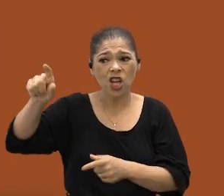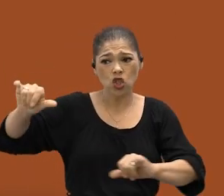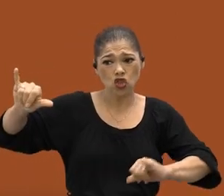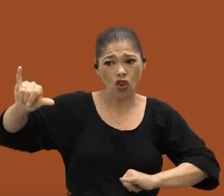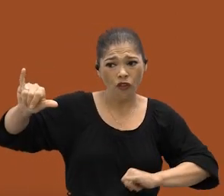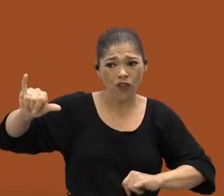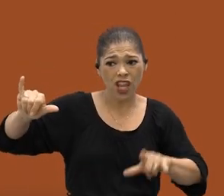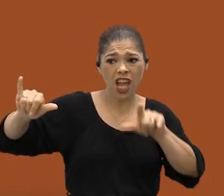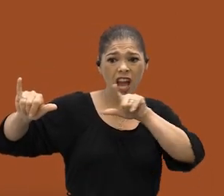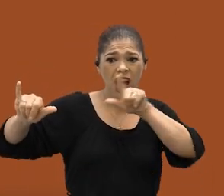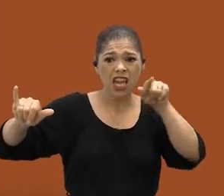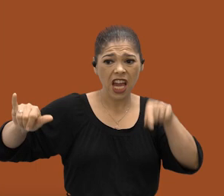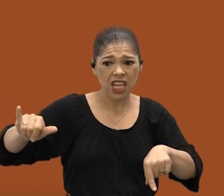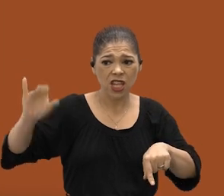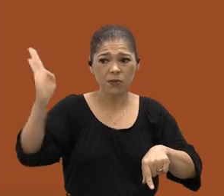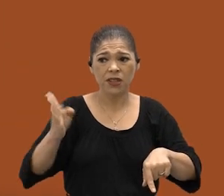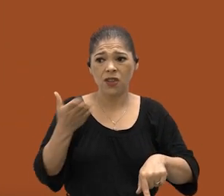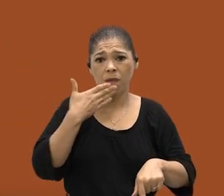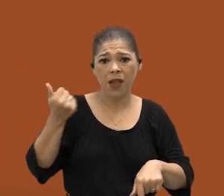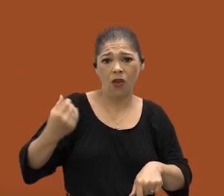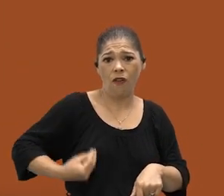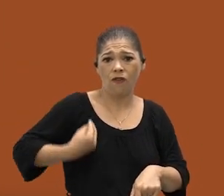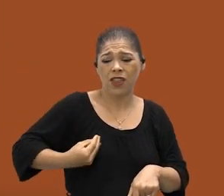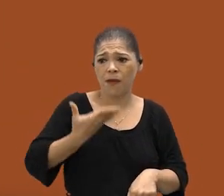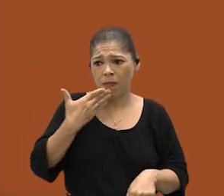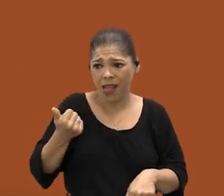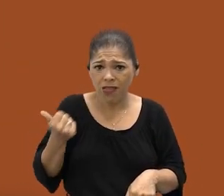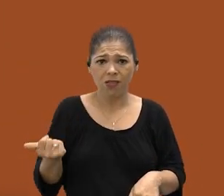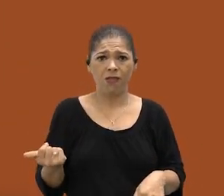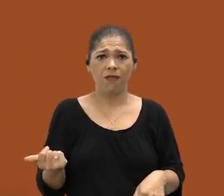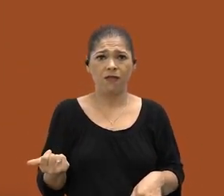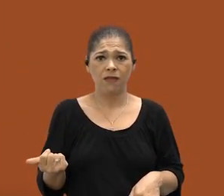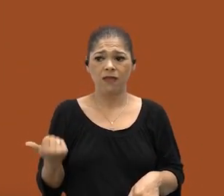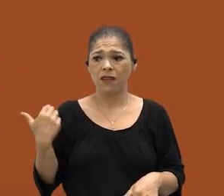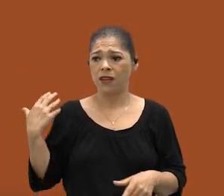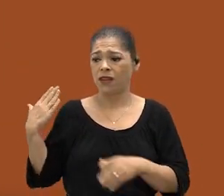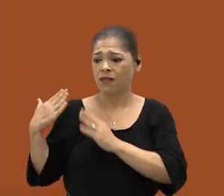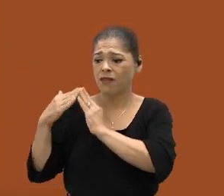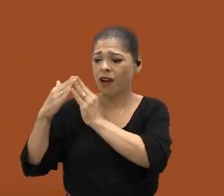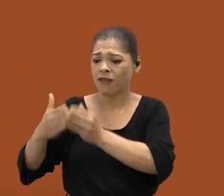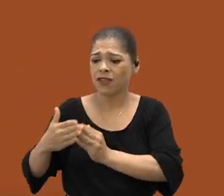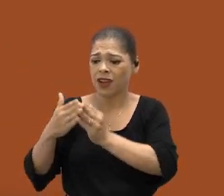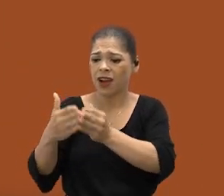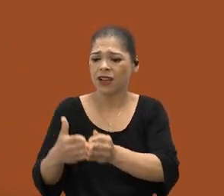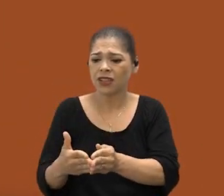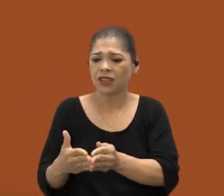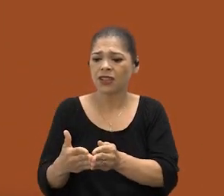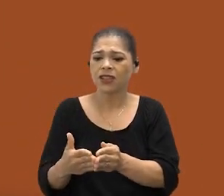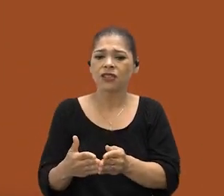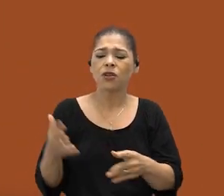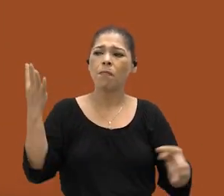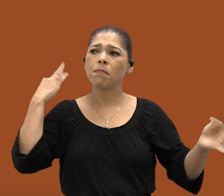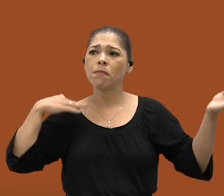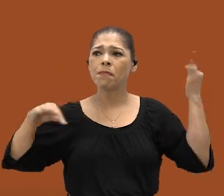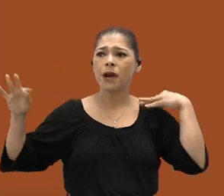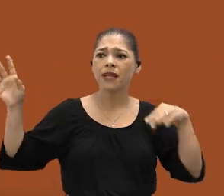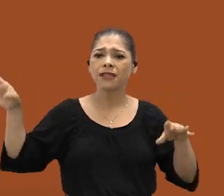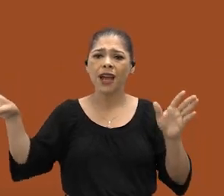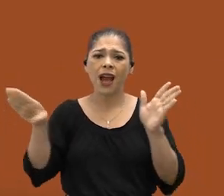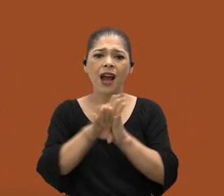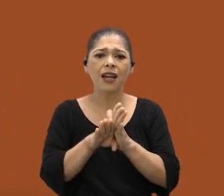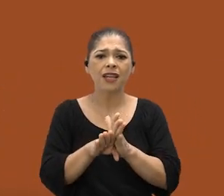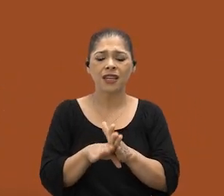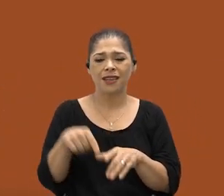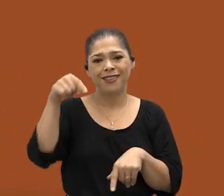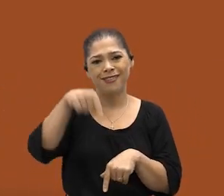do eram menos felizes do que aqui no Brasil como se tivesse pego uma viagem em uma determinada agência de turismo e